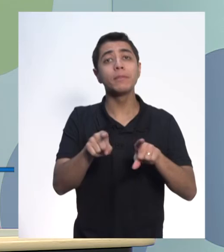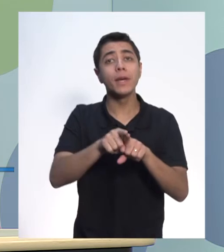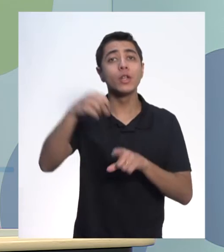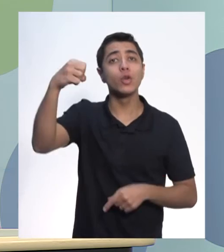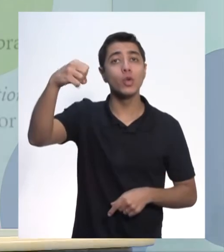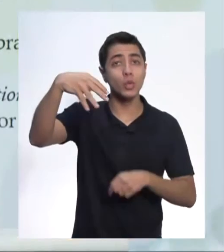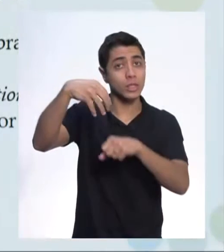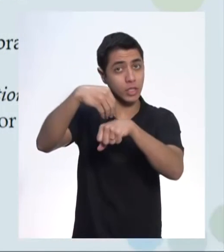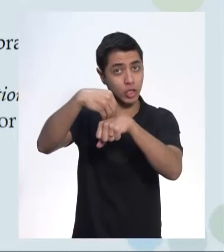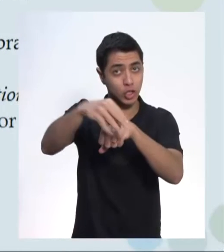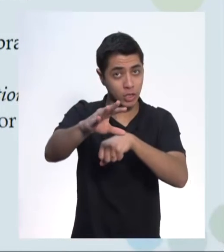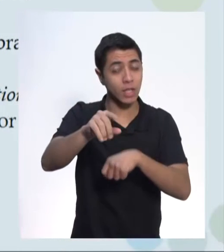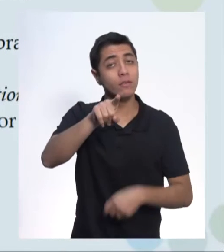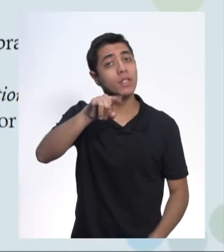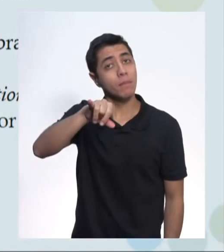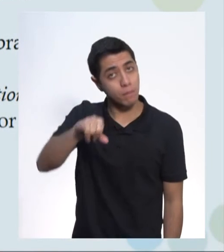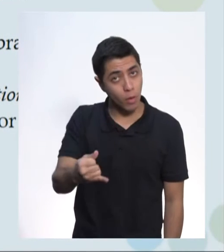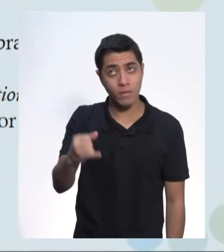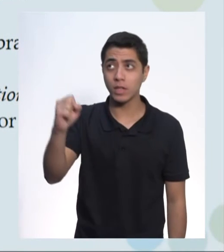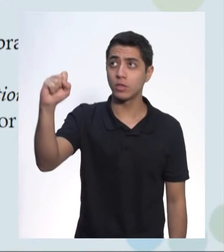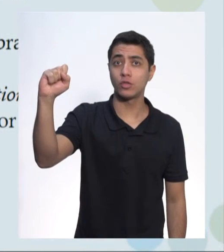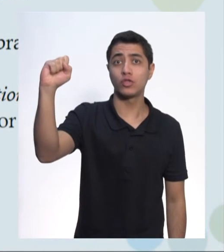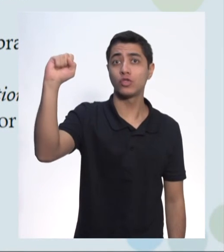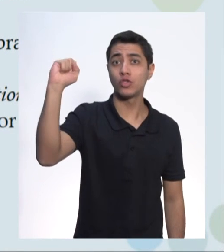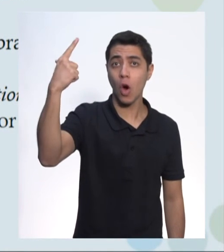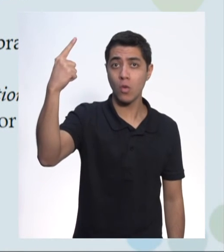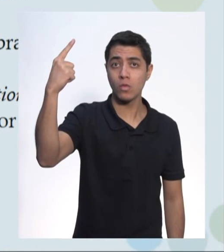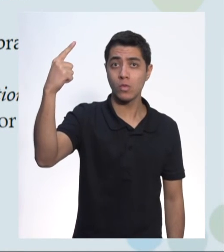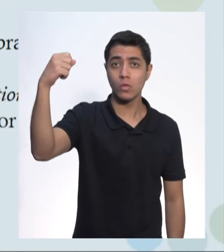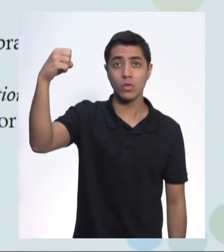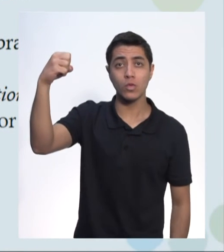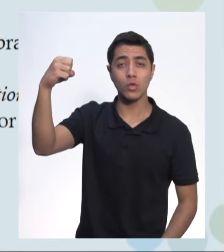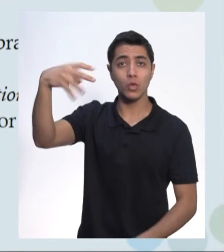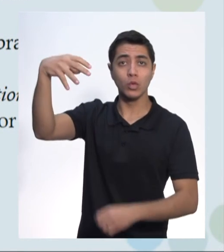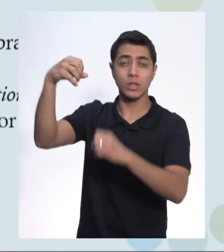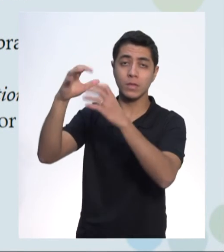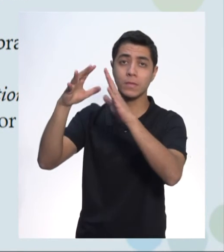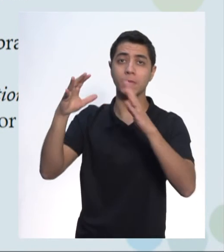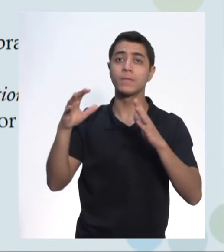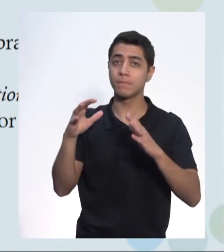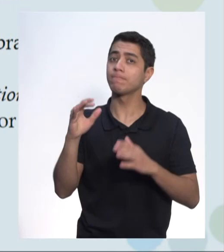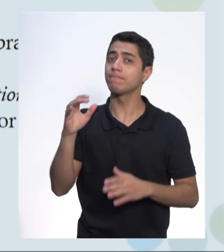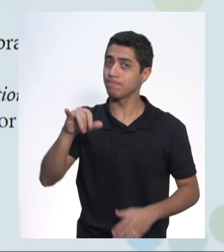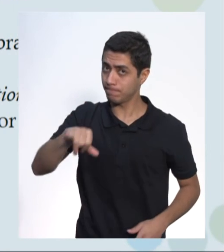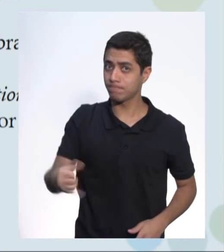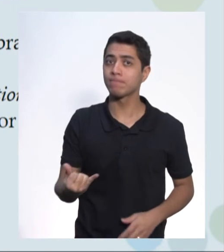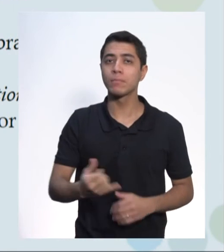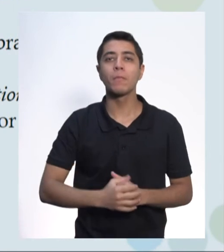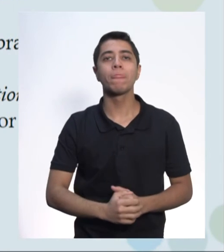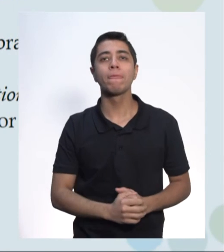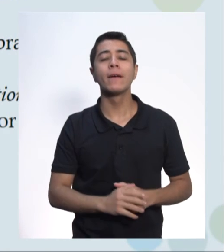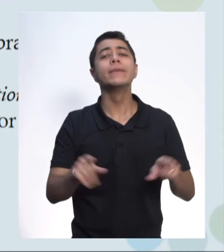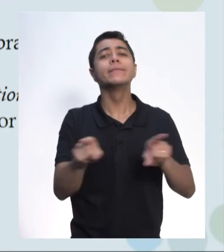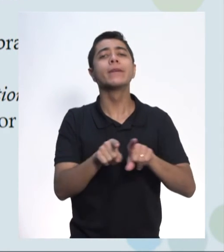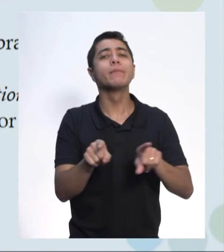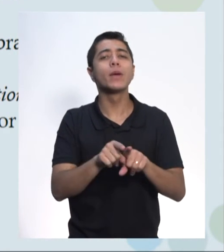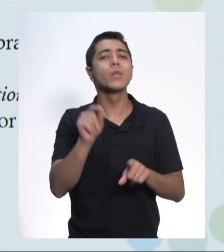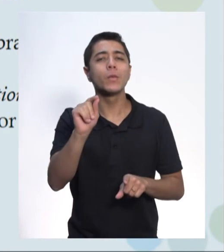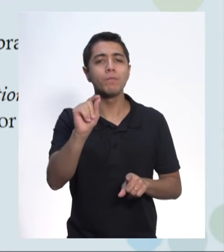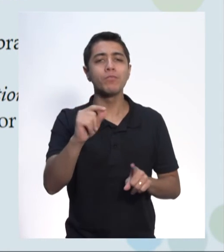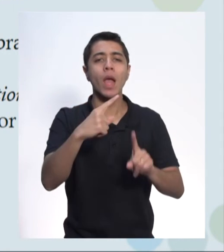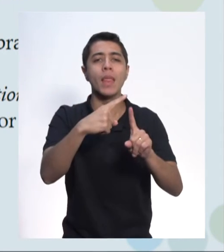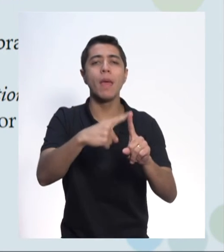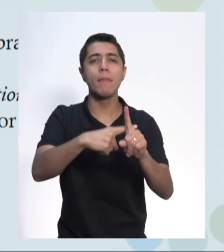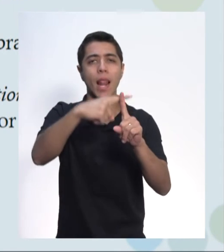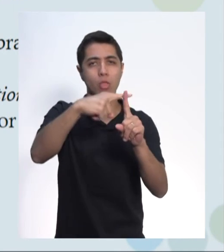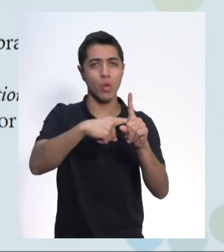a luz solar, se possível. Em caso de iluminação artificial, escolha lâmpadas da mesma temperatura. Eu sei que eu estou falando temperatura e pode parecer